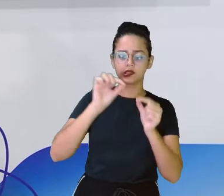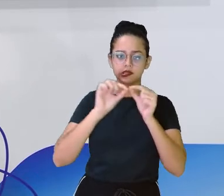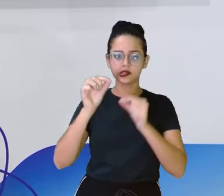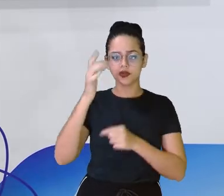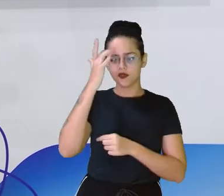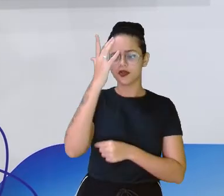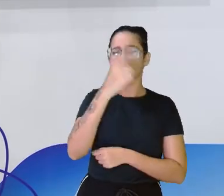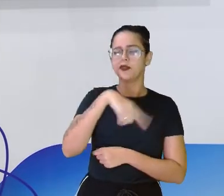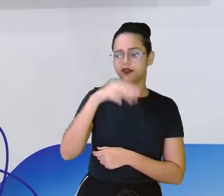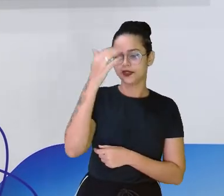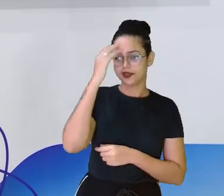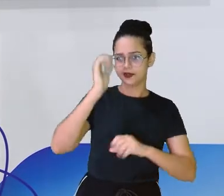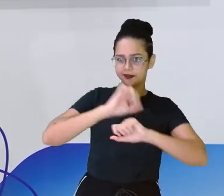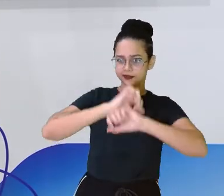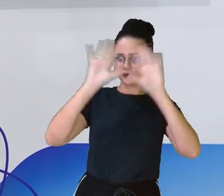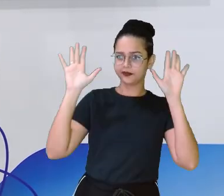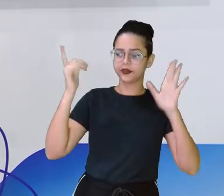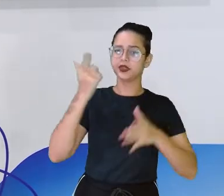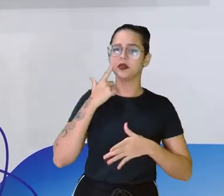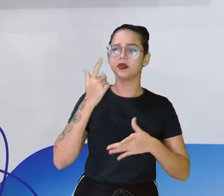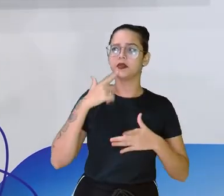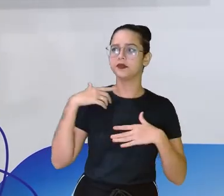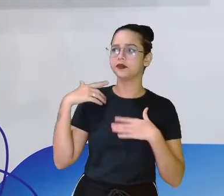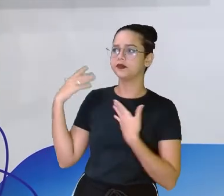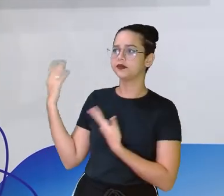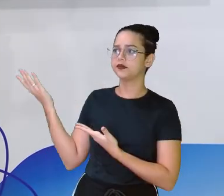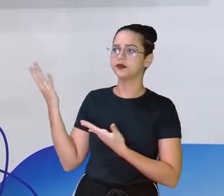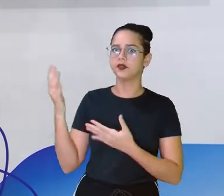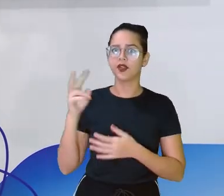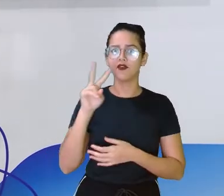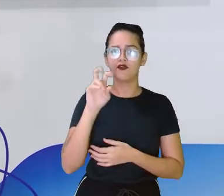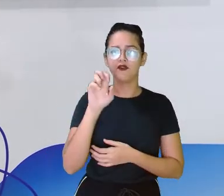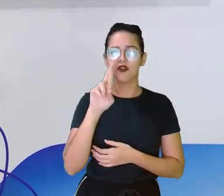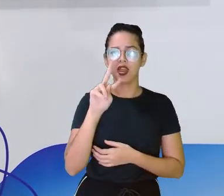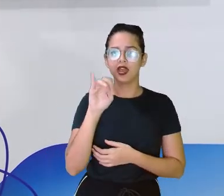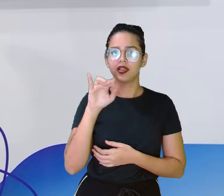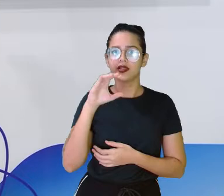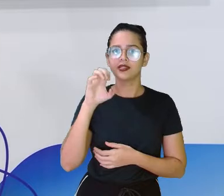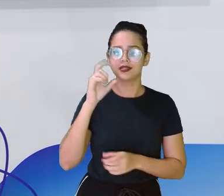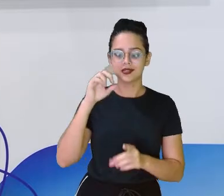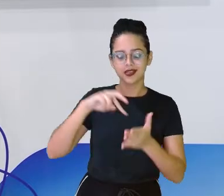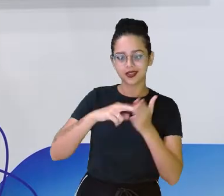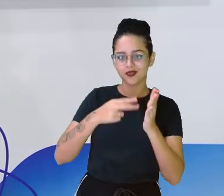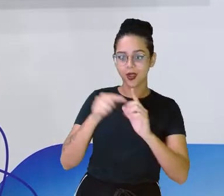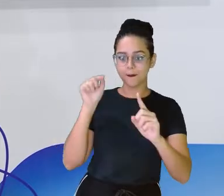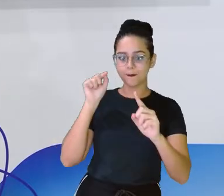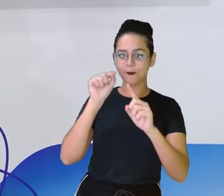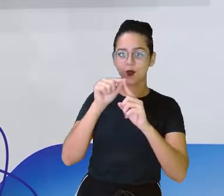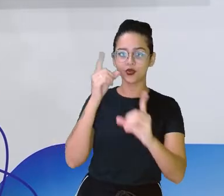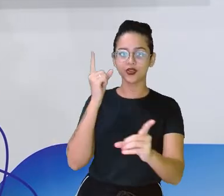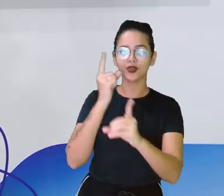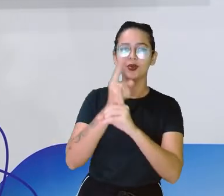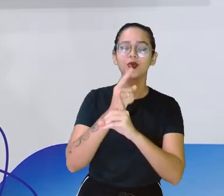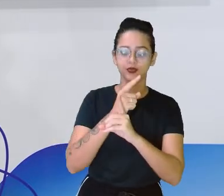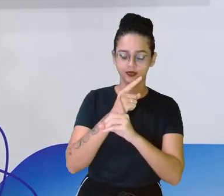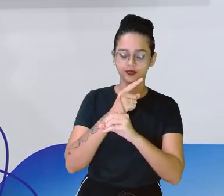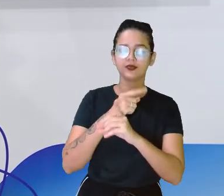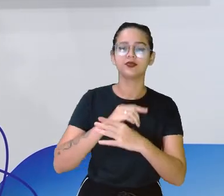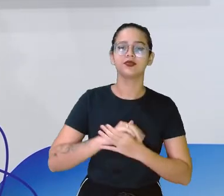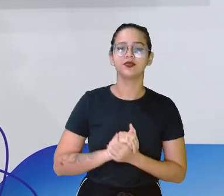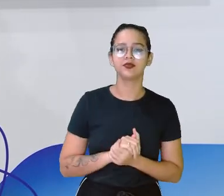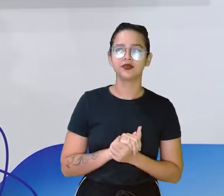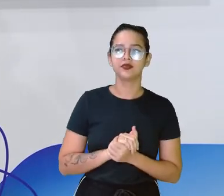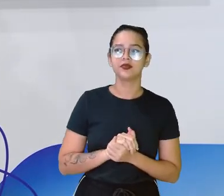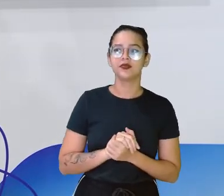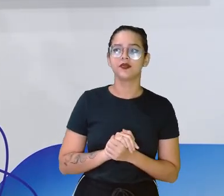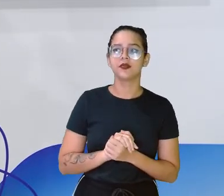para vocês. E aqui está o meu vértice. Lembra que eu falei do ponto de encontro? O ponto de encontro